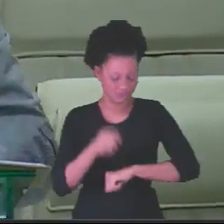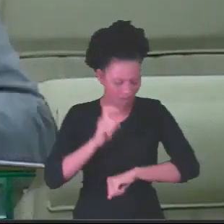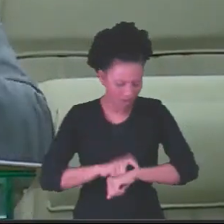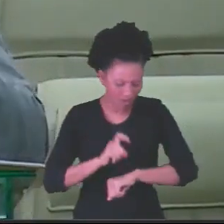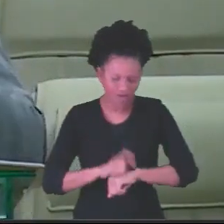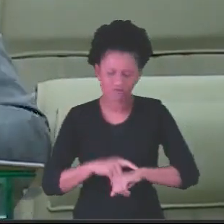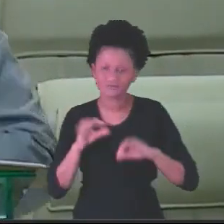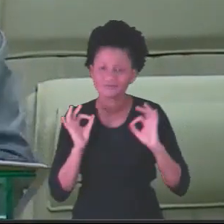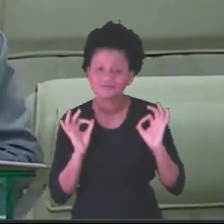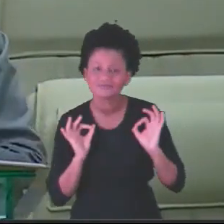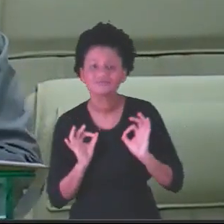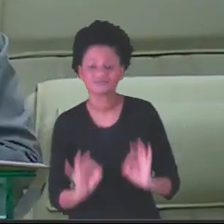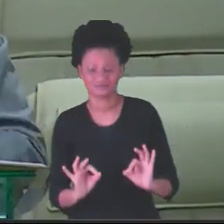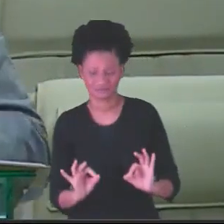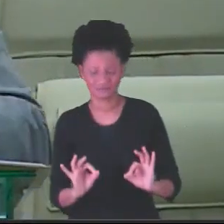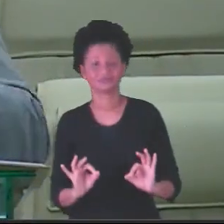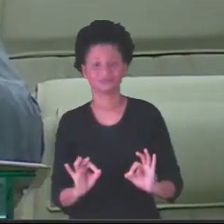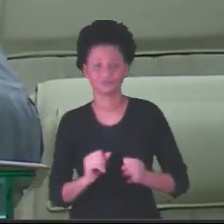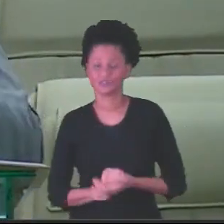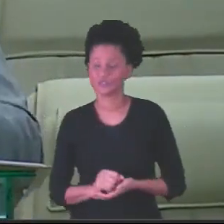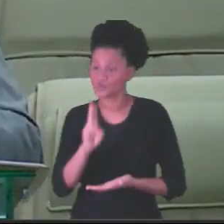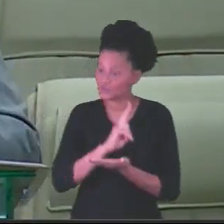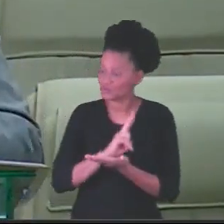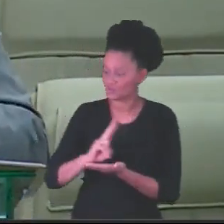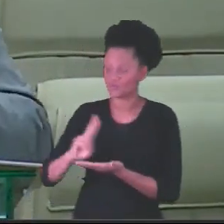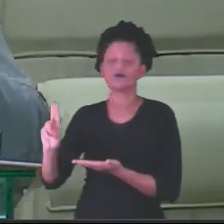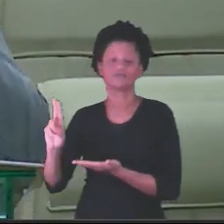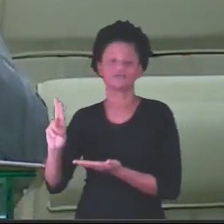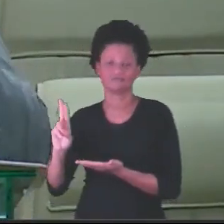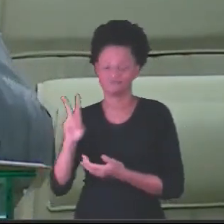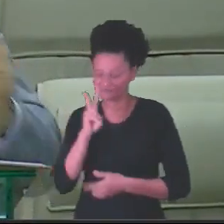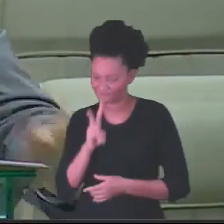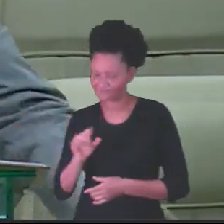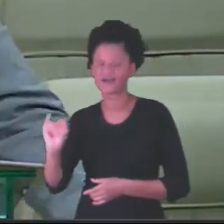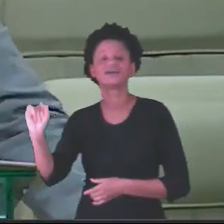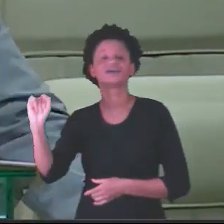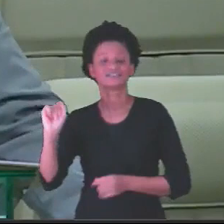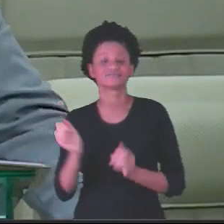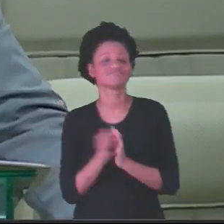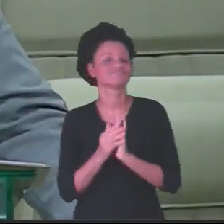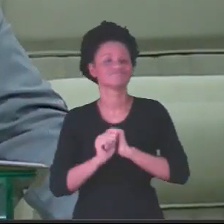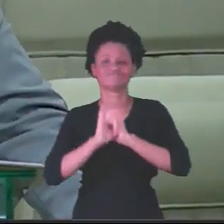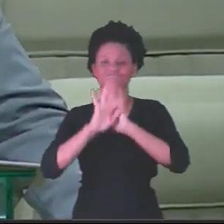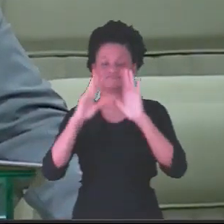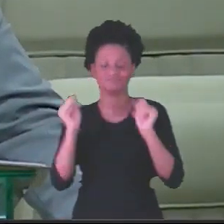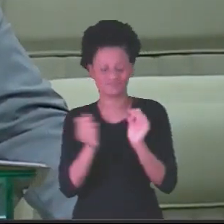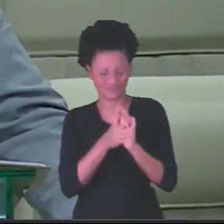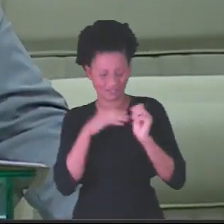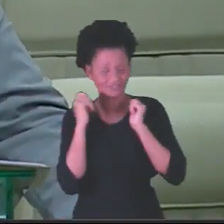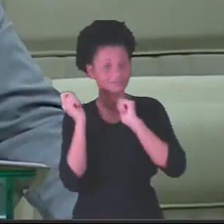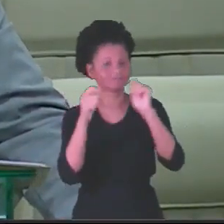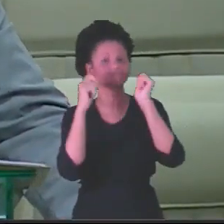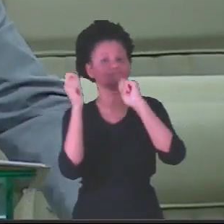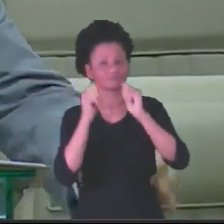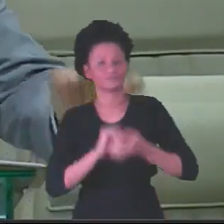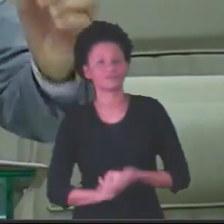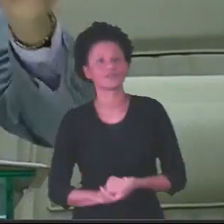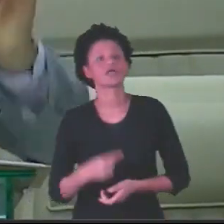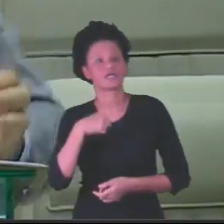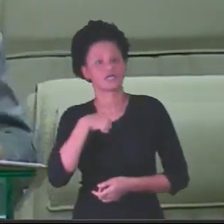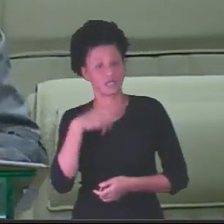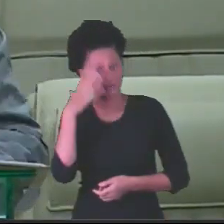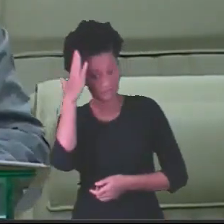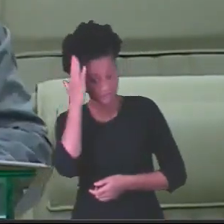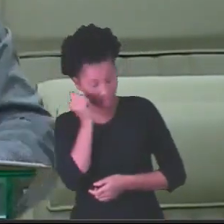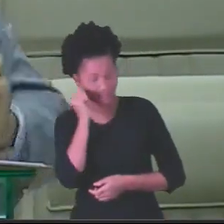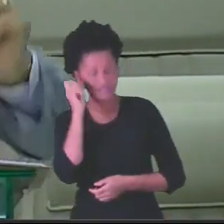no momento certo o nome dele vai ser glorificado aleluia eu sei que